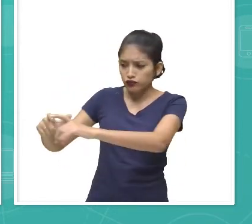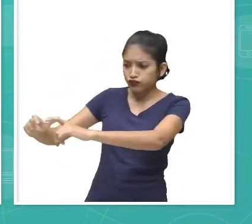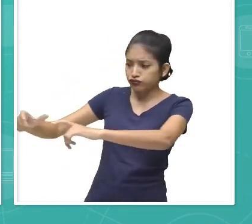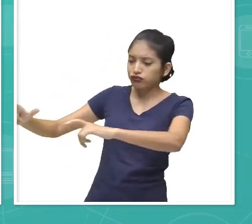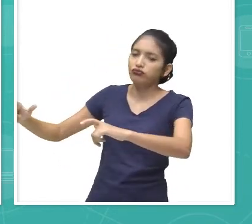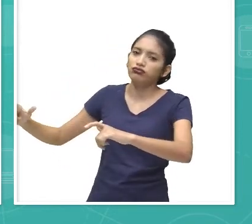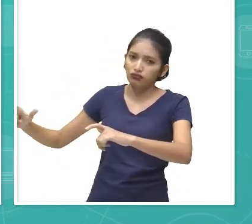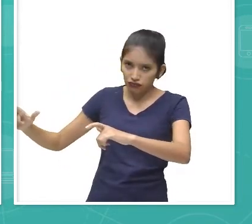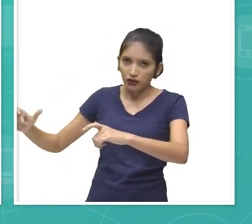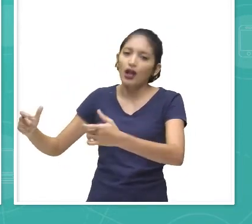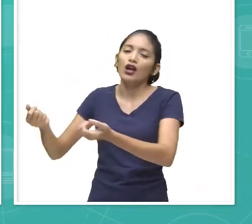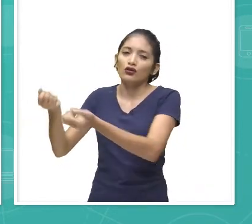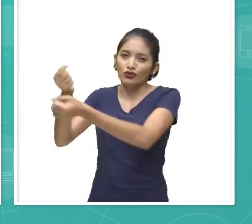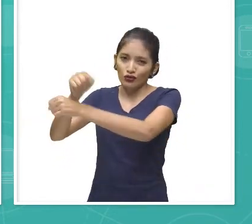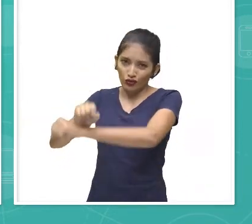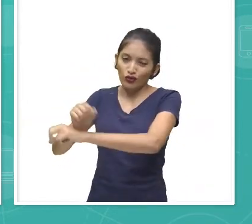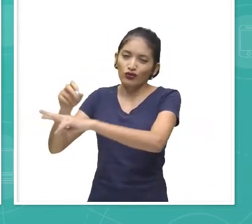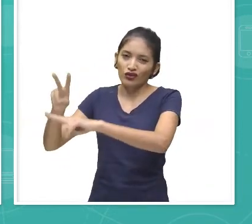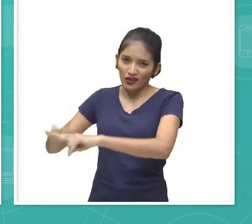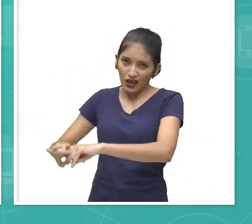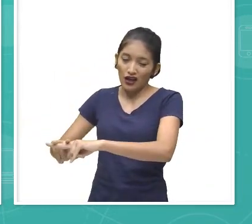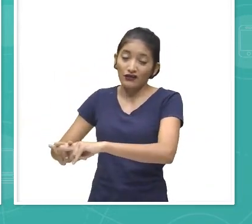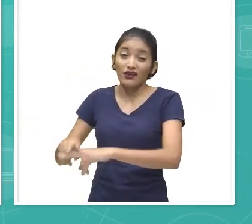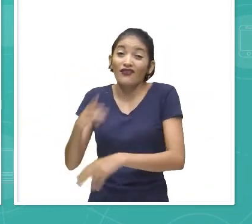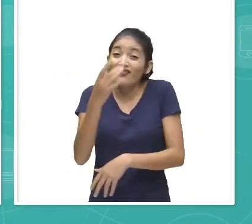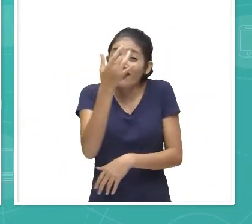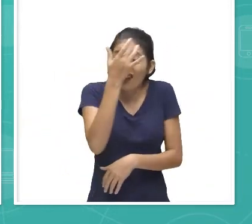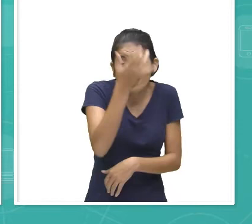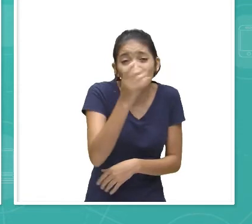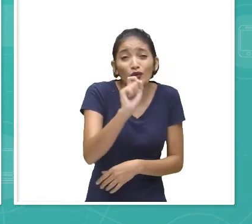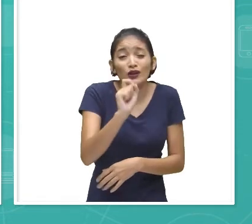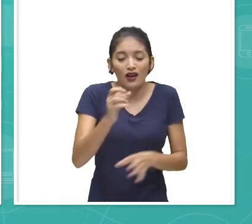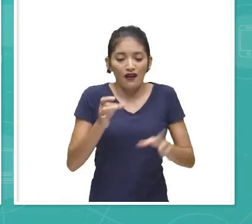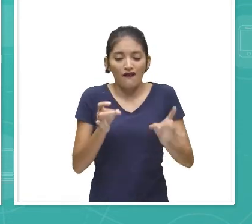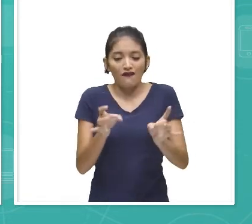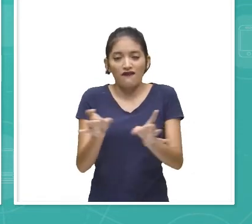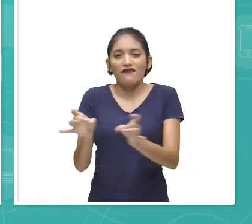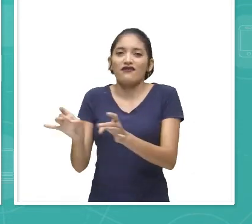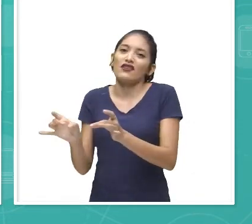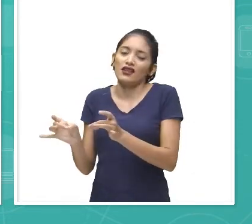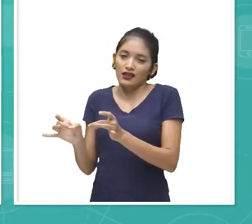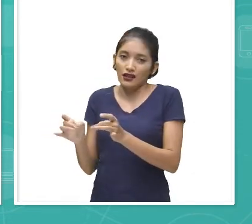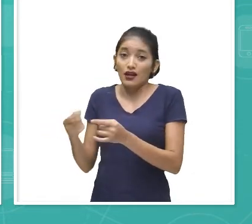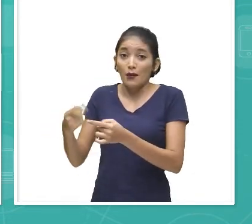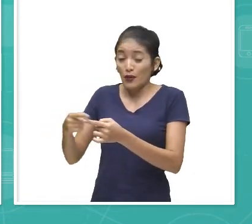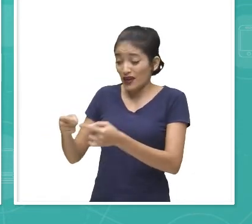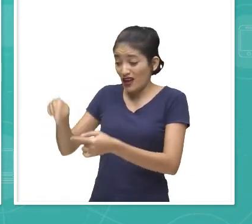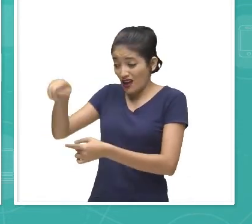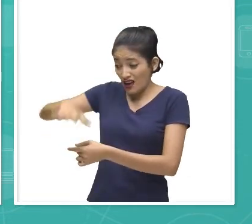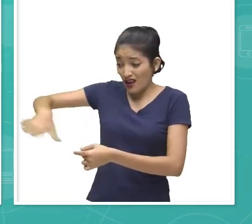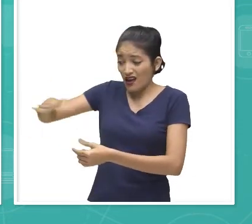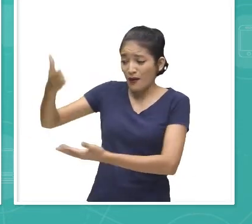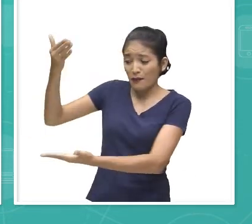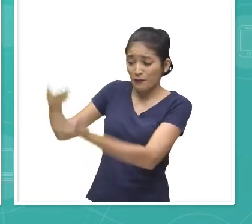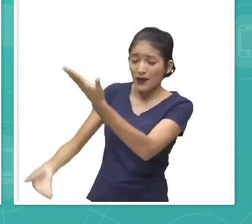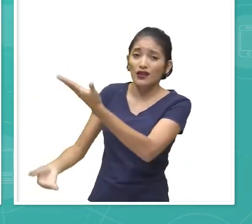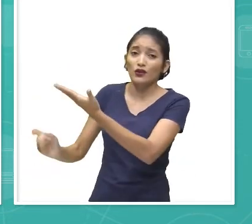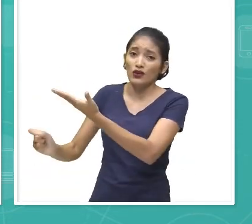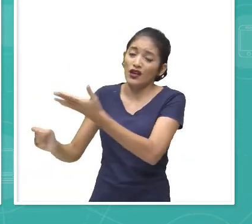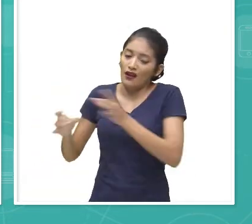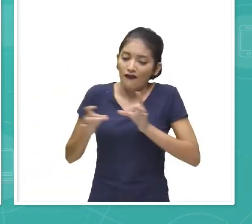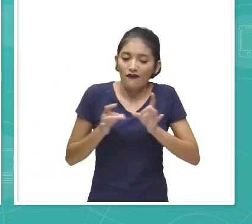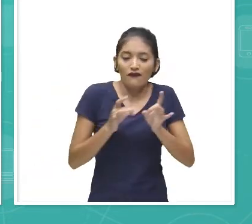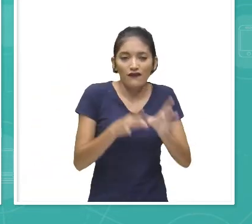maior de escravos. Isso facilitava o comércio para eles, porque aqueles perdedores, né, eles eram